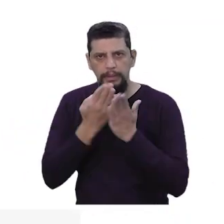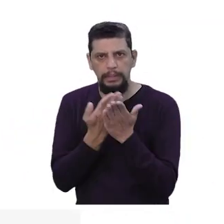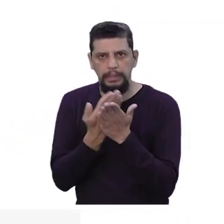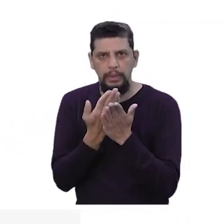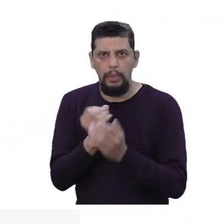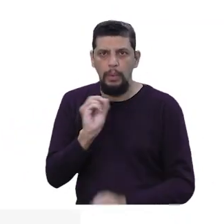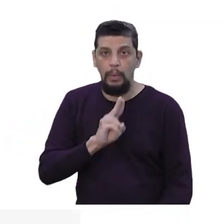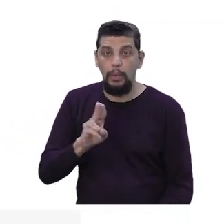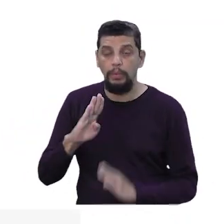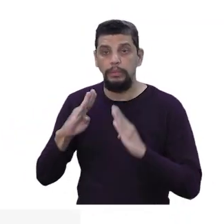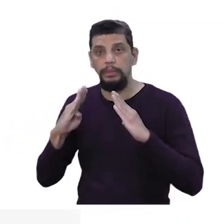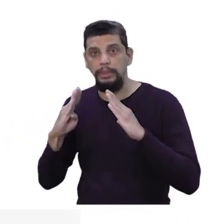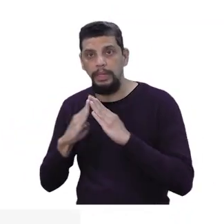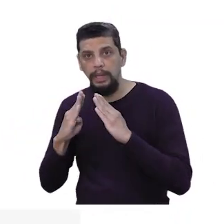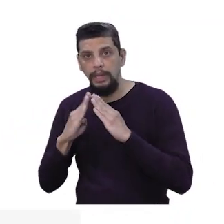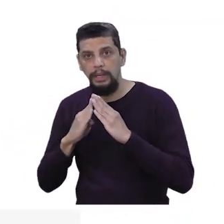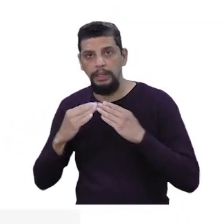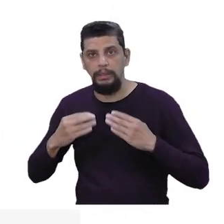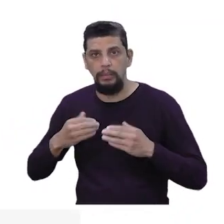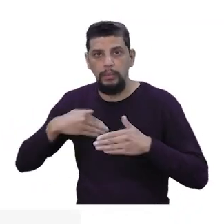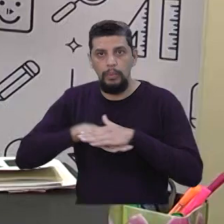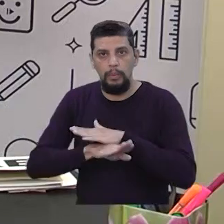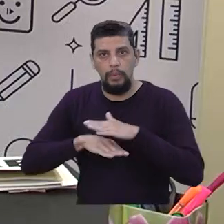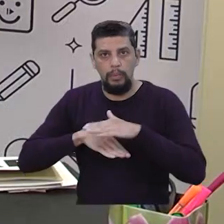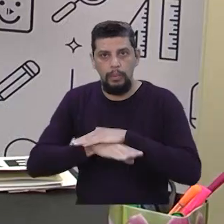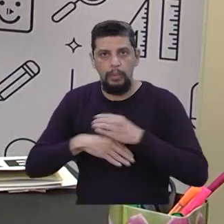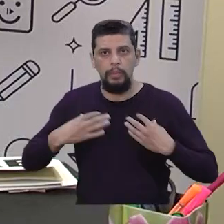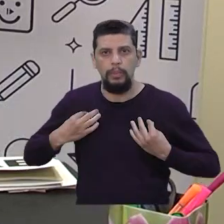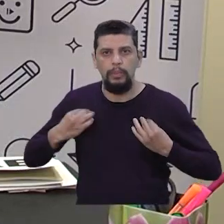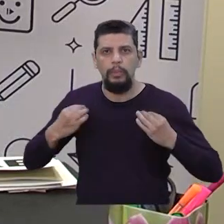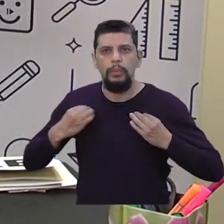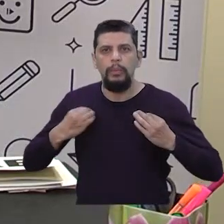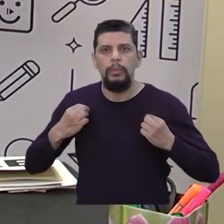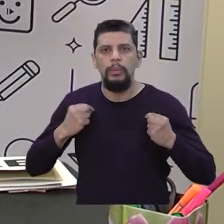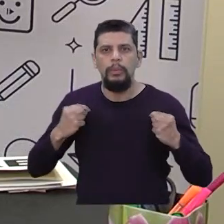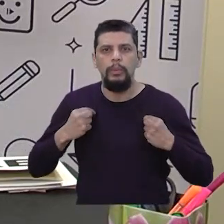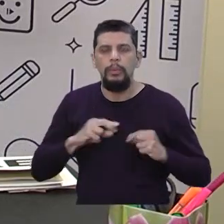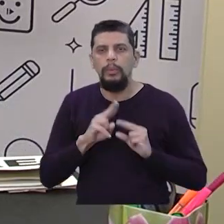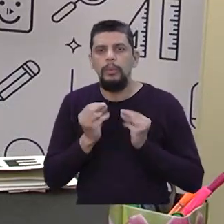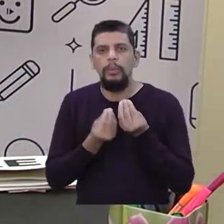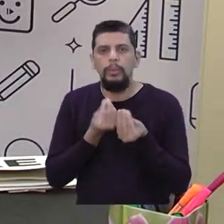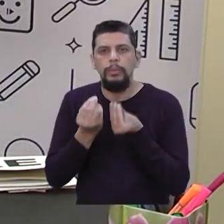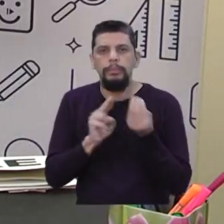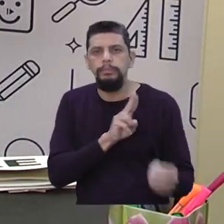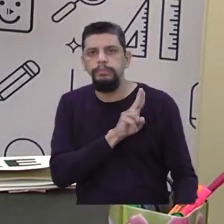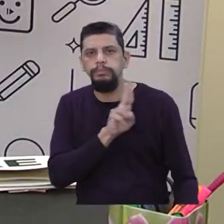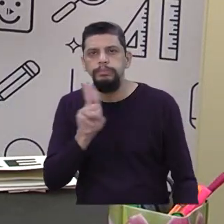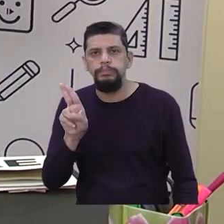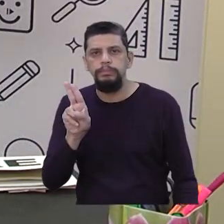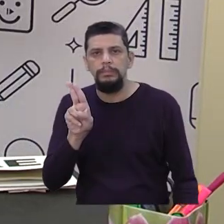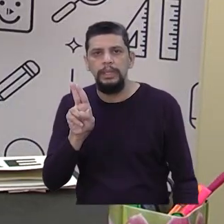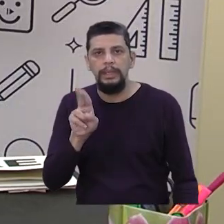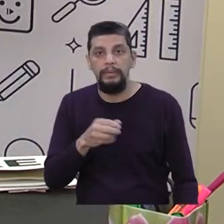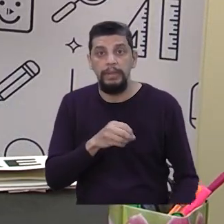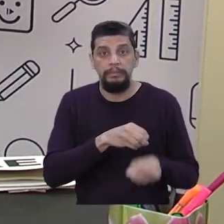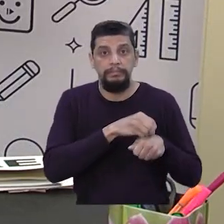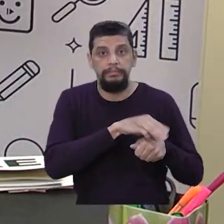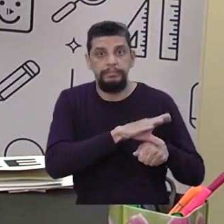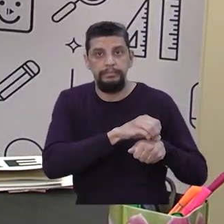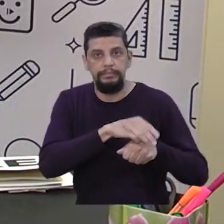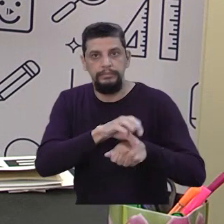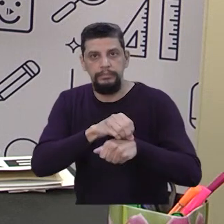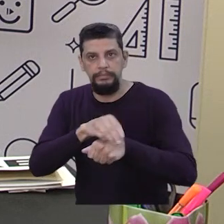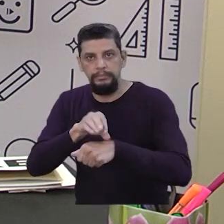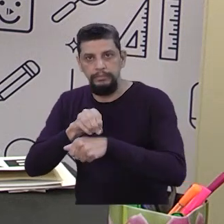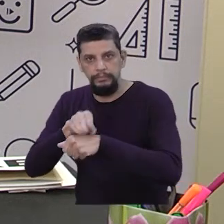em casa, onde vocês guardam a roupa de vocês? Como que é o nome disso ali, que nós chamamos? Ó, vou dar umas dicas para